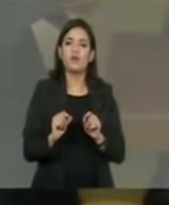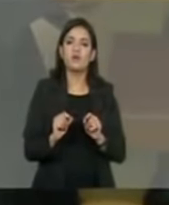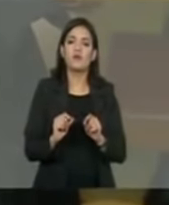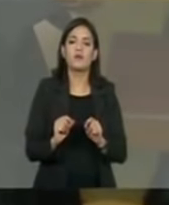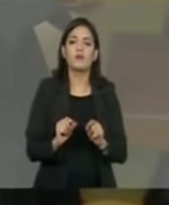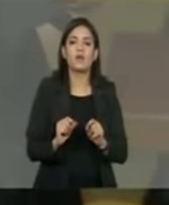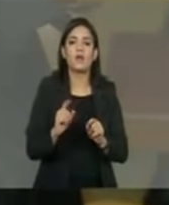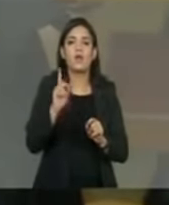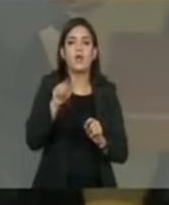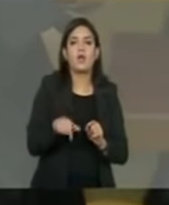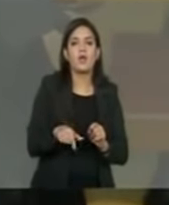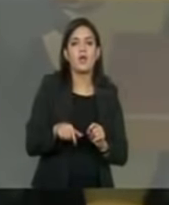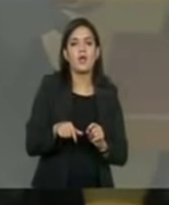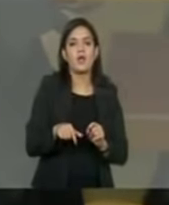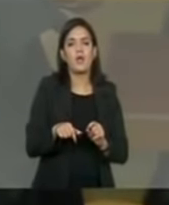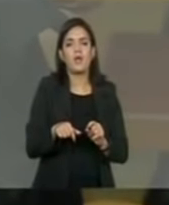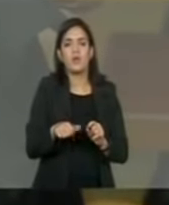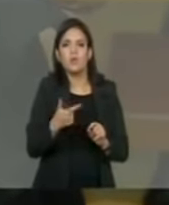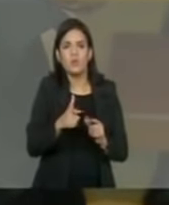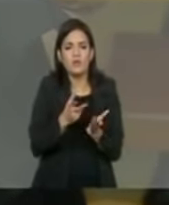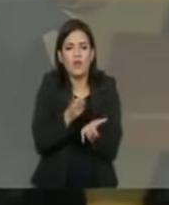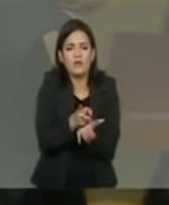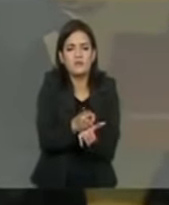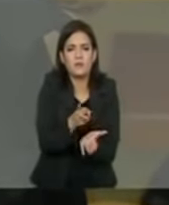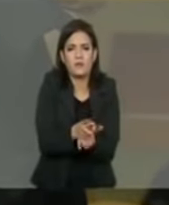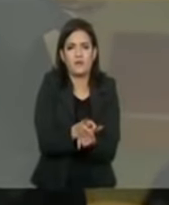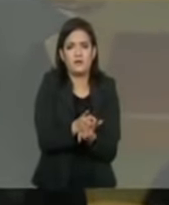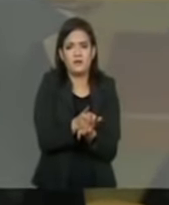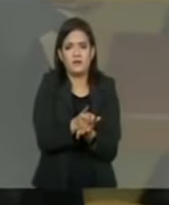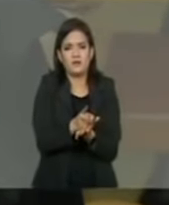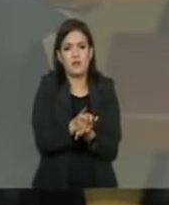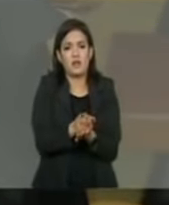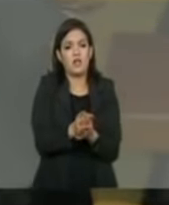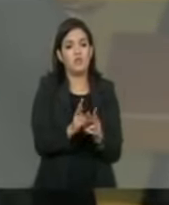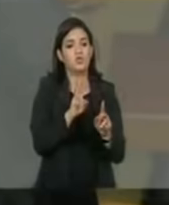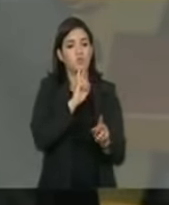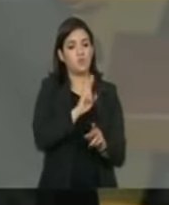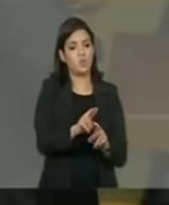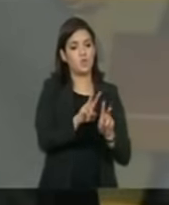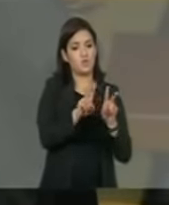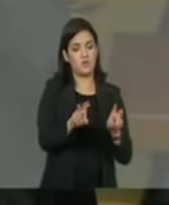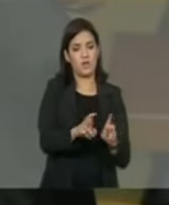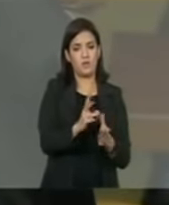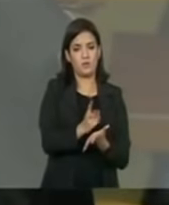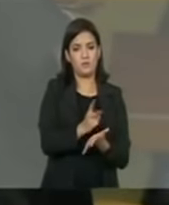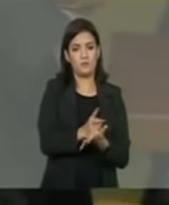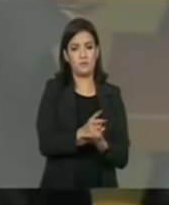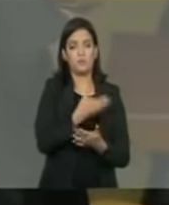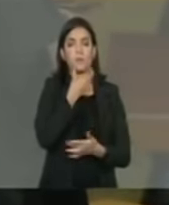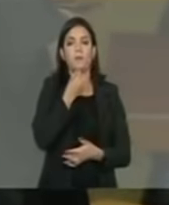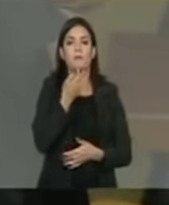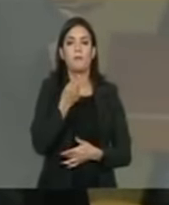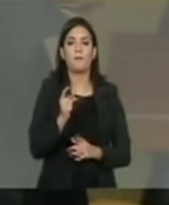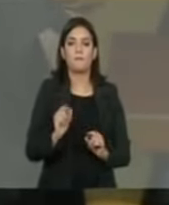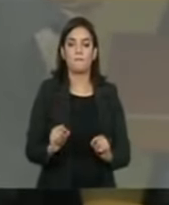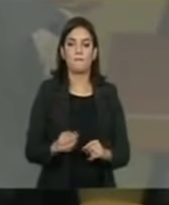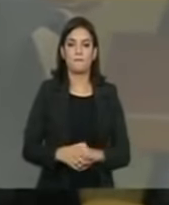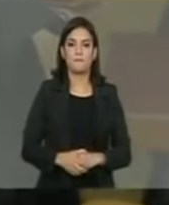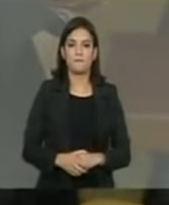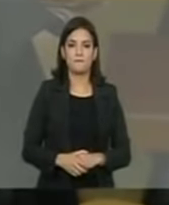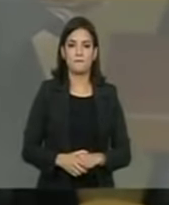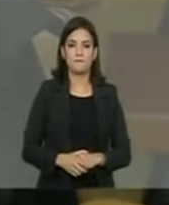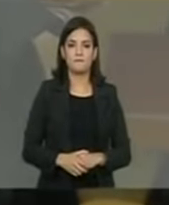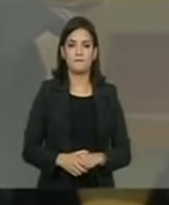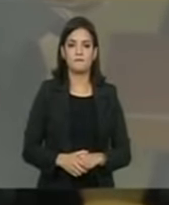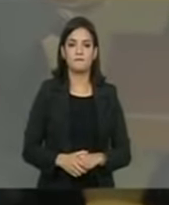caráter instável do título sentencial eis o que diz o professor barbosa moreira aspas o